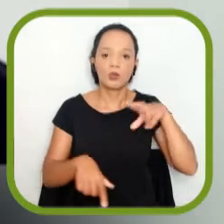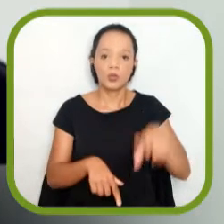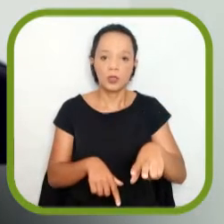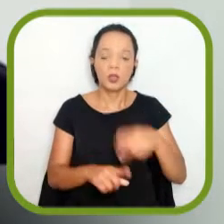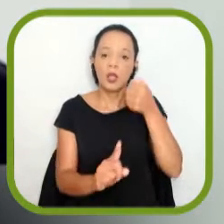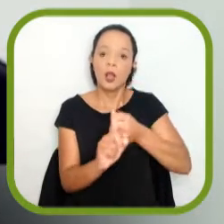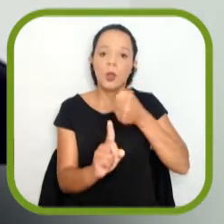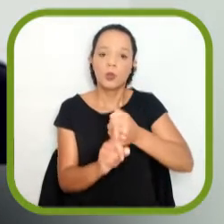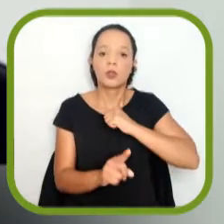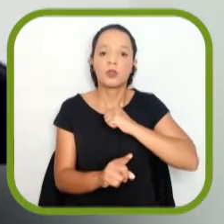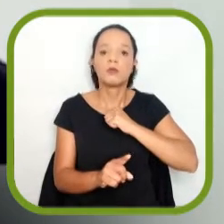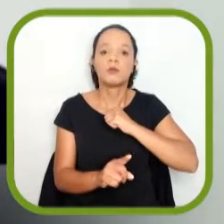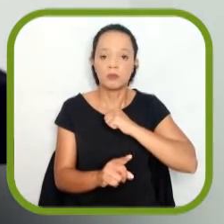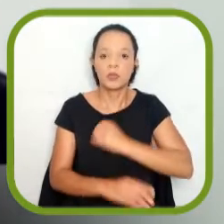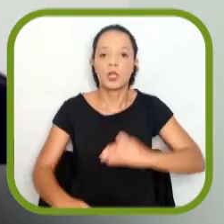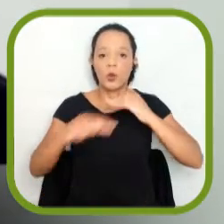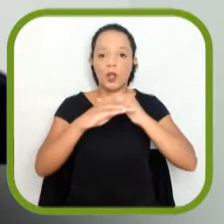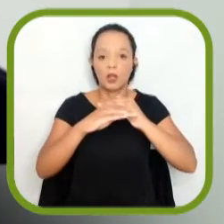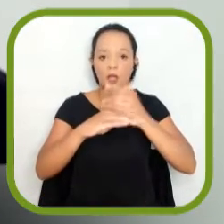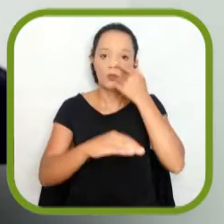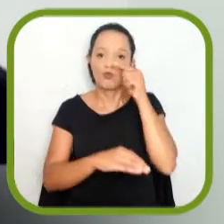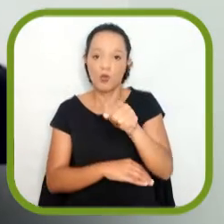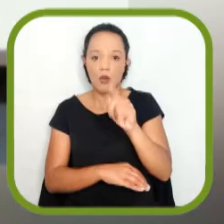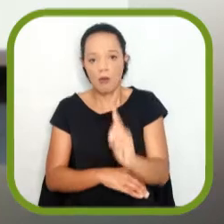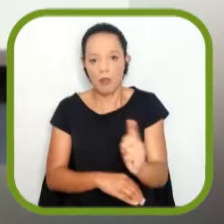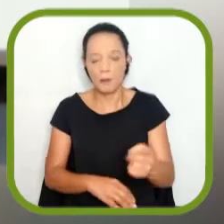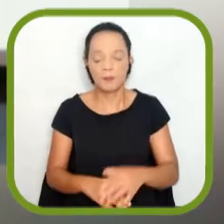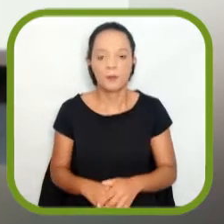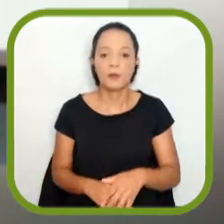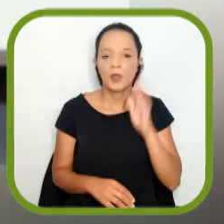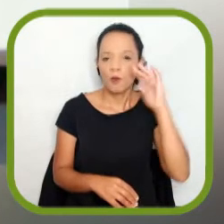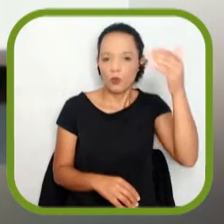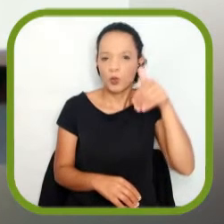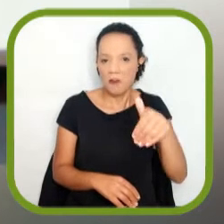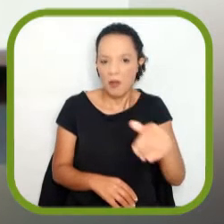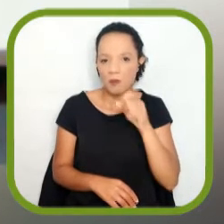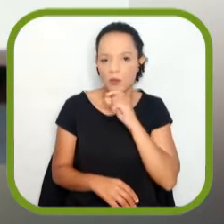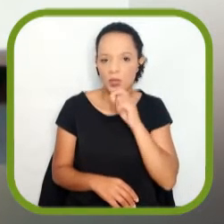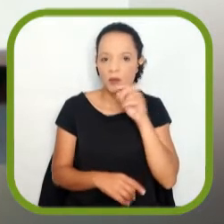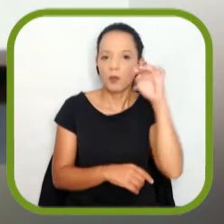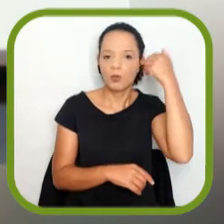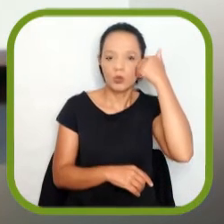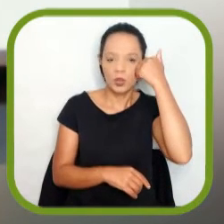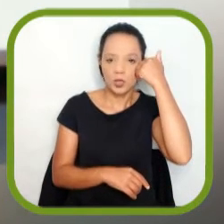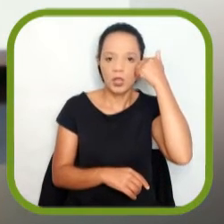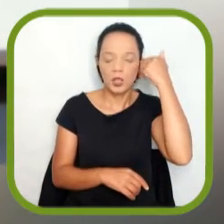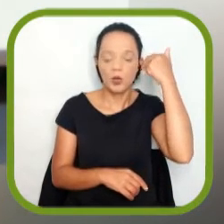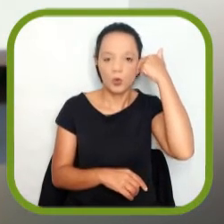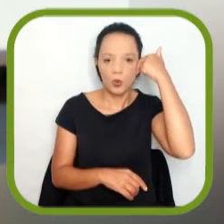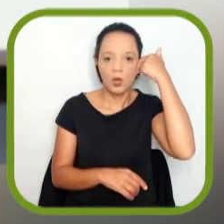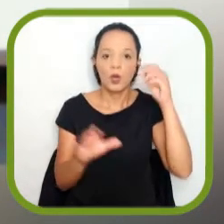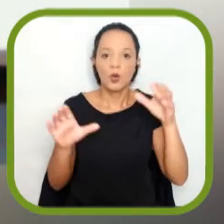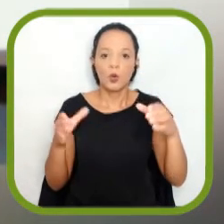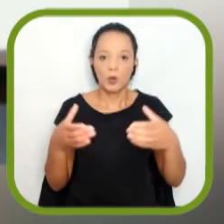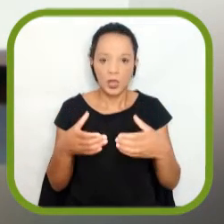língua portuguesa na luta pela igualdade sexual. Então, num futuro próximo, podemos esperar um museu da comunidade